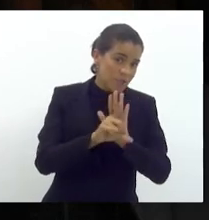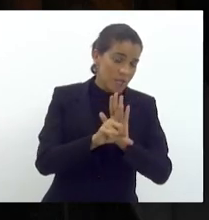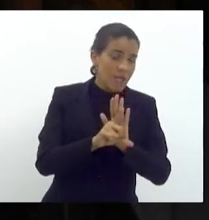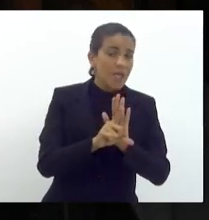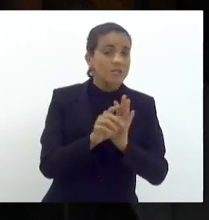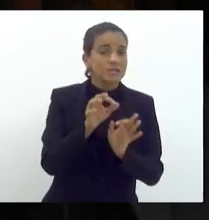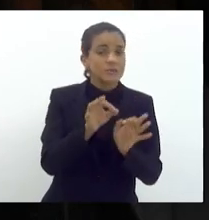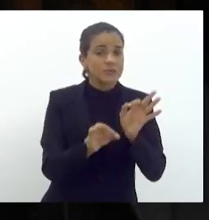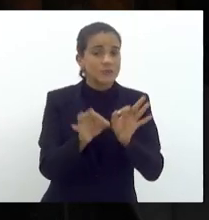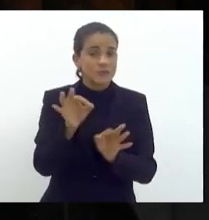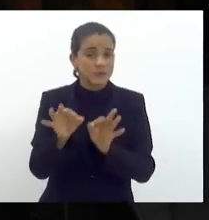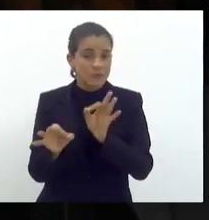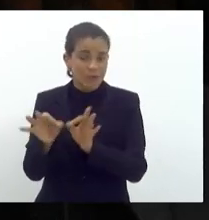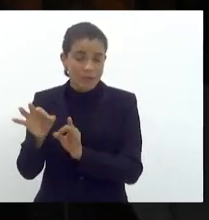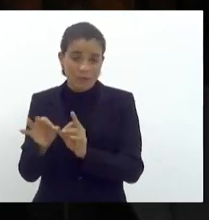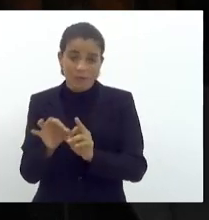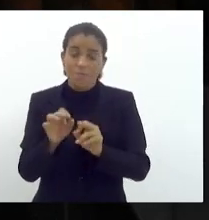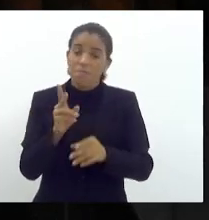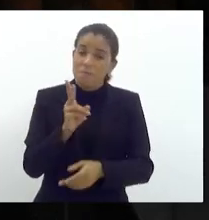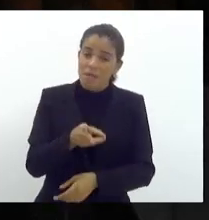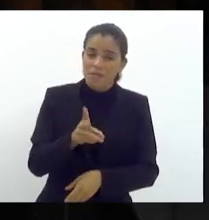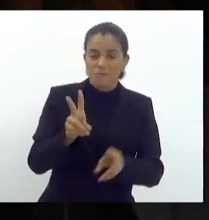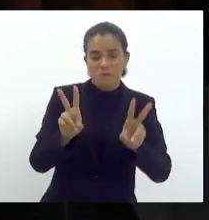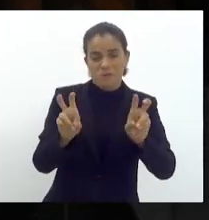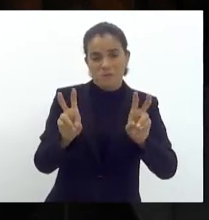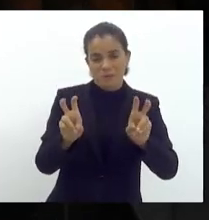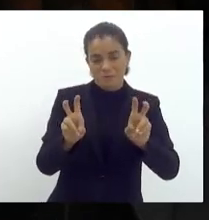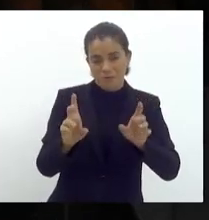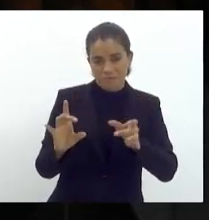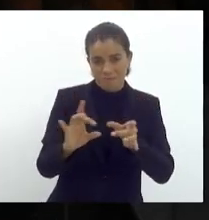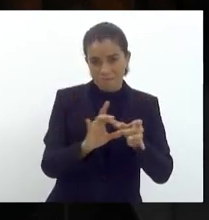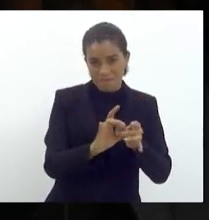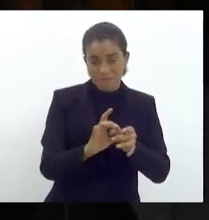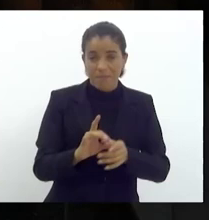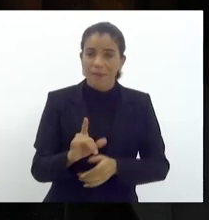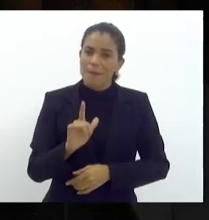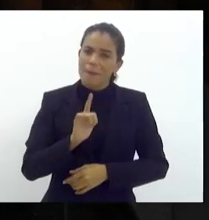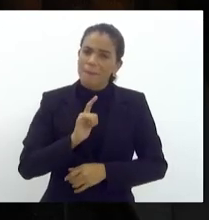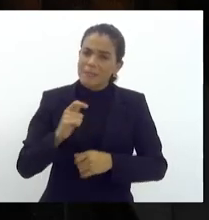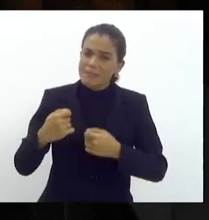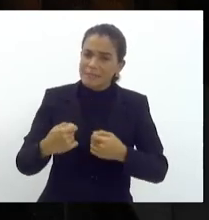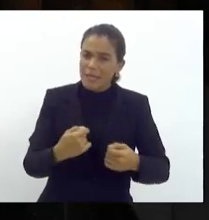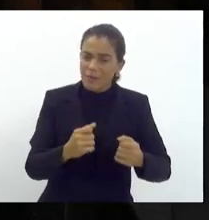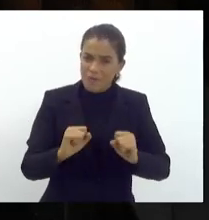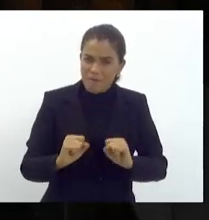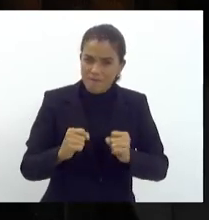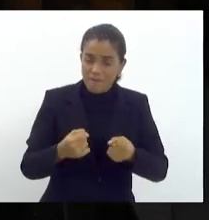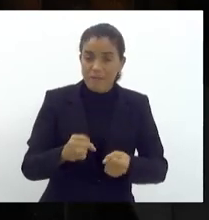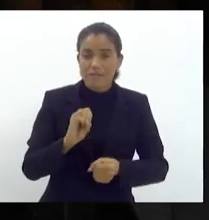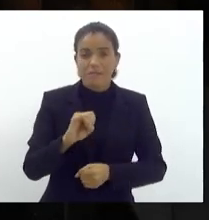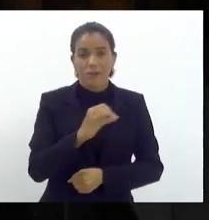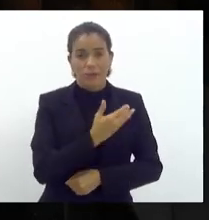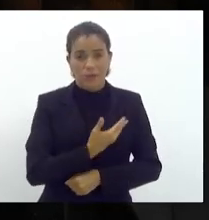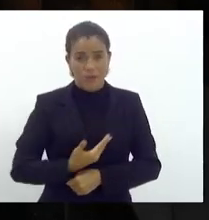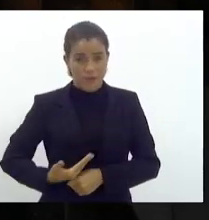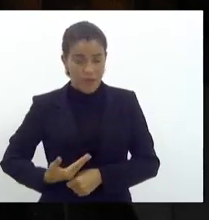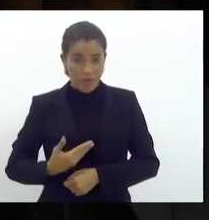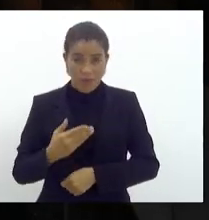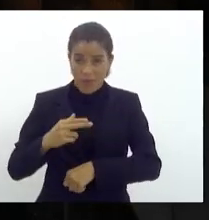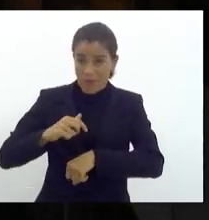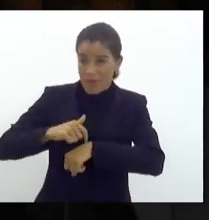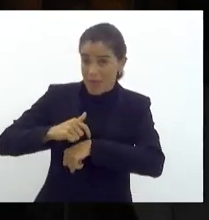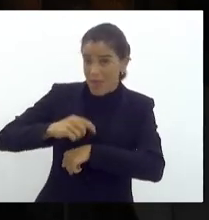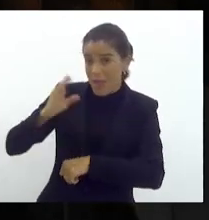tramitando na casa sobre esse tema mas teria uma força muito grande se o governo em regime de